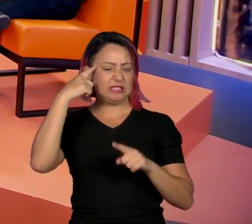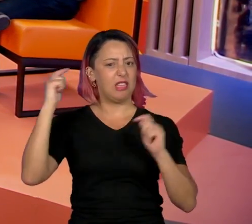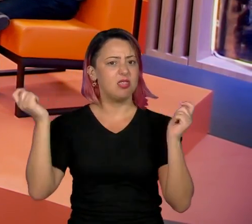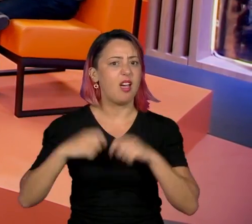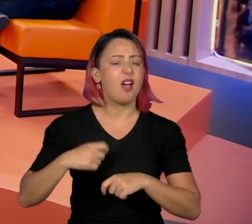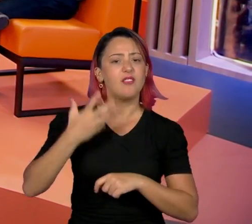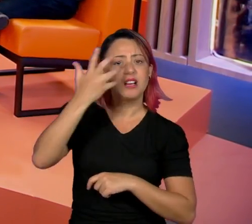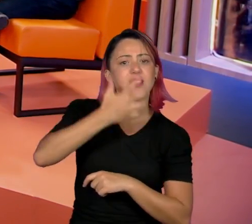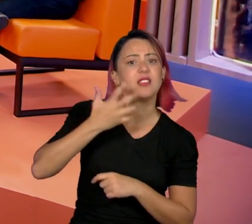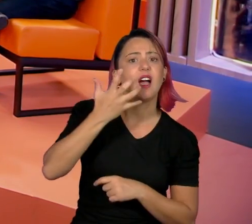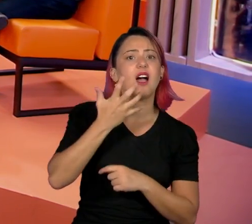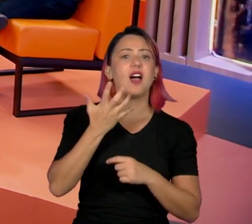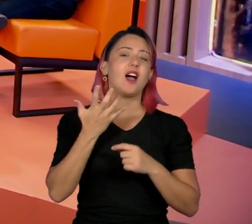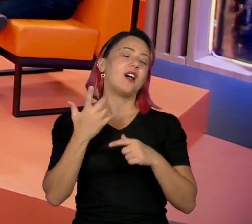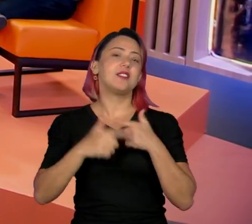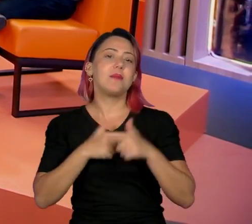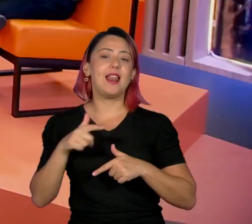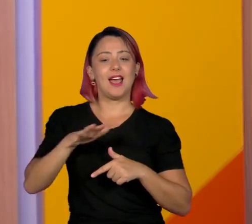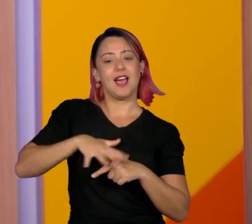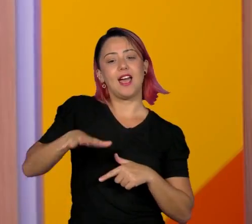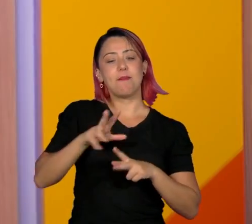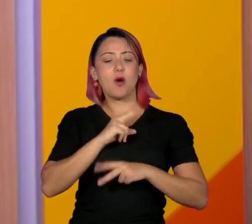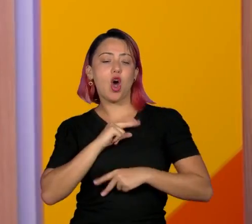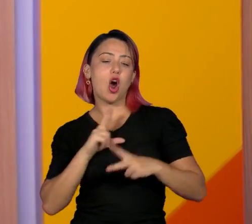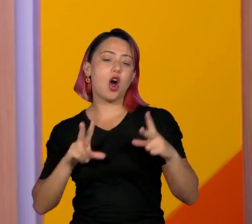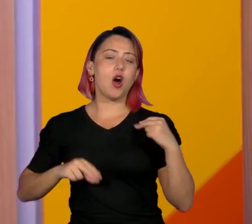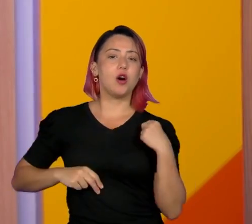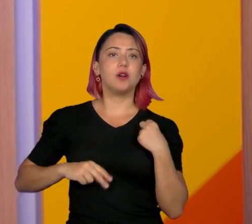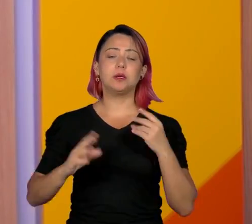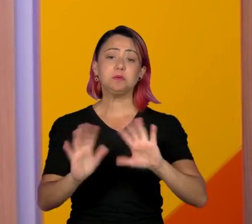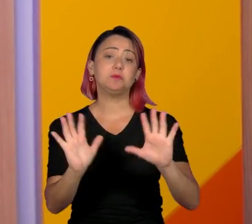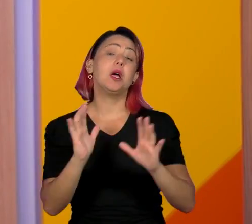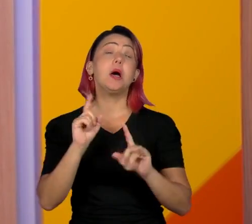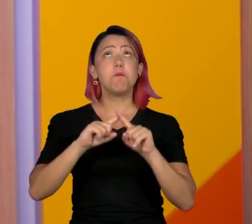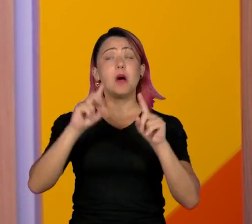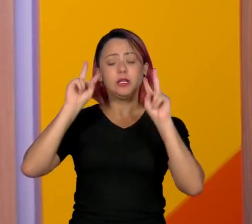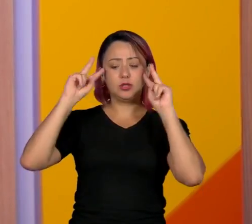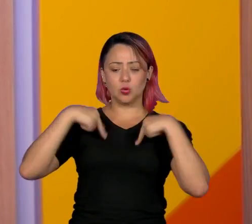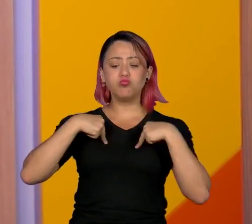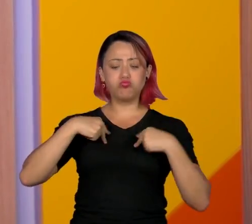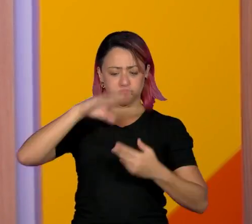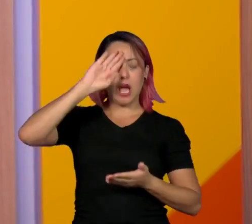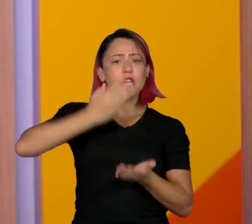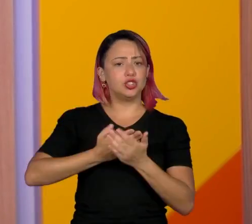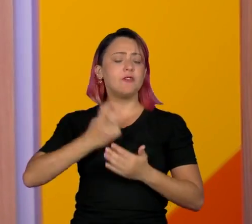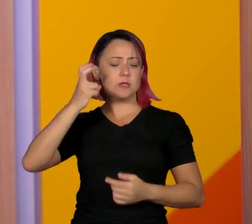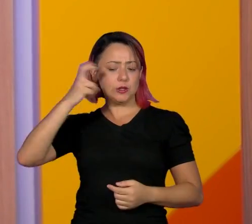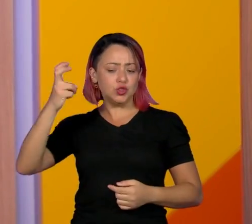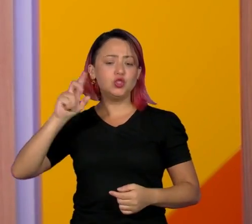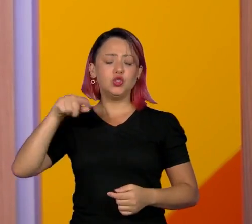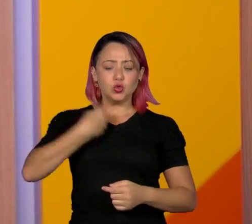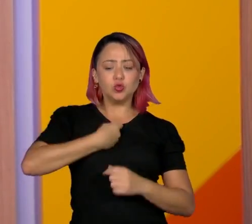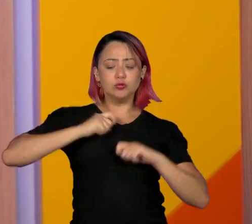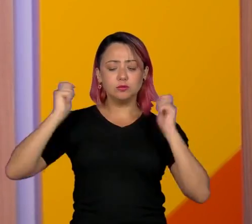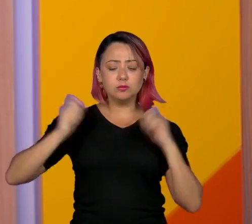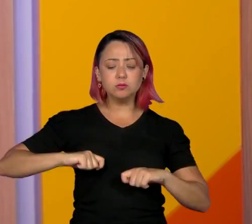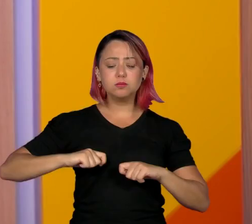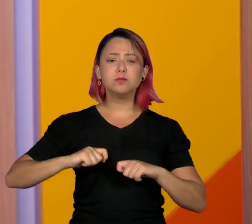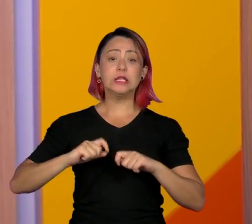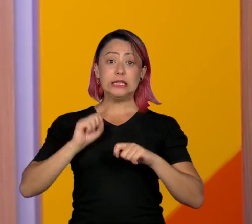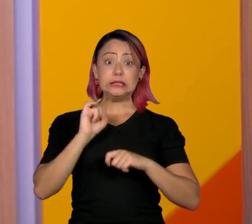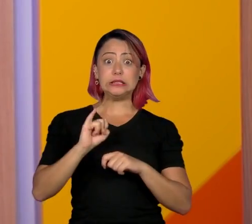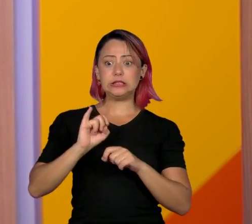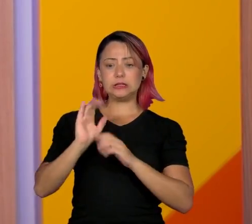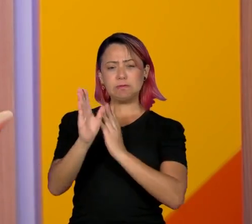Eu fui fazer moda, fui fazer alguma coisa. Eu só enxergava que eu era capaz, que eu era inteligente e que eu podia trazer mais